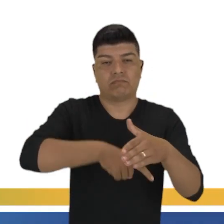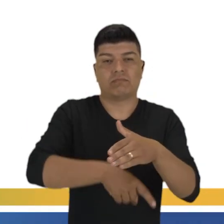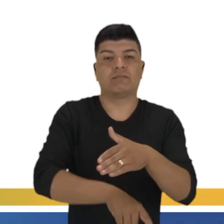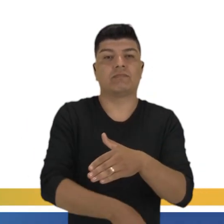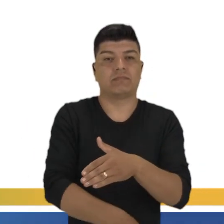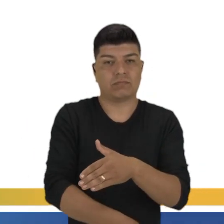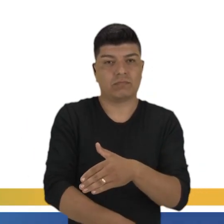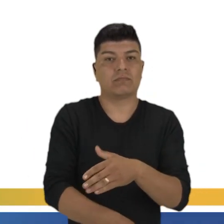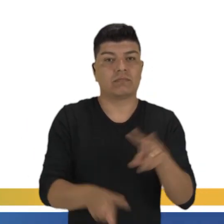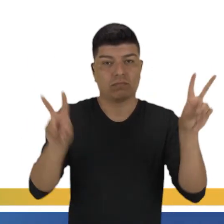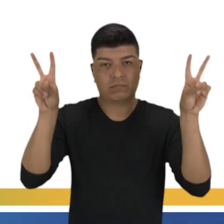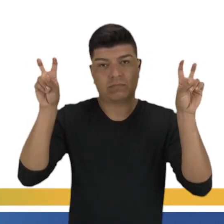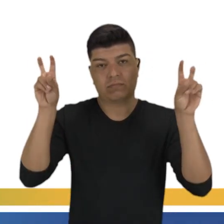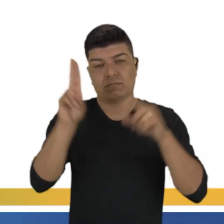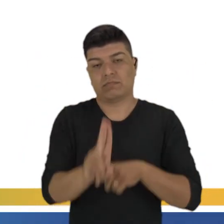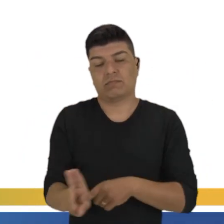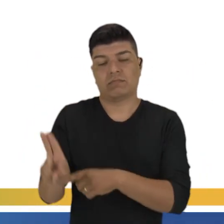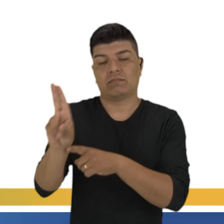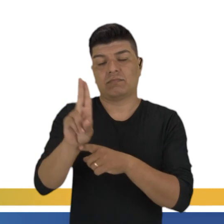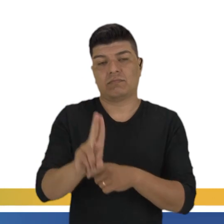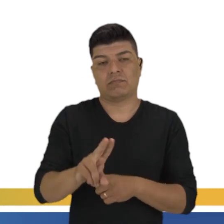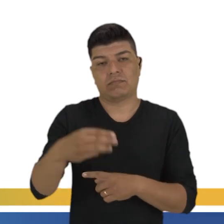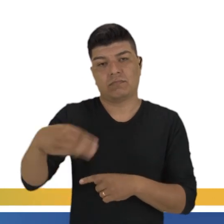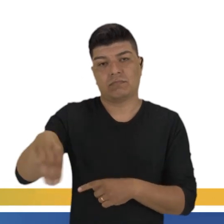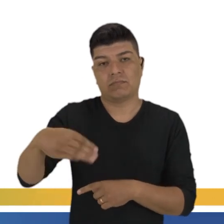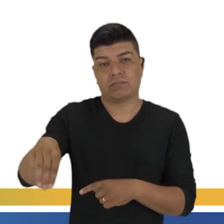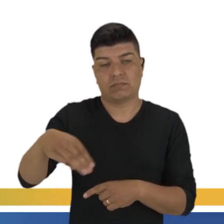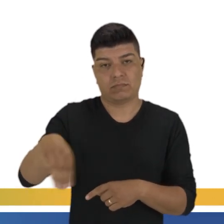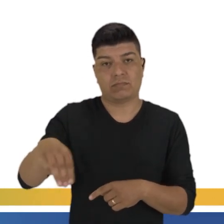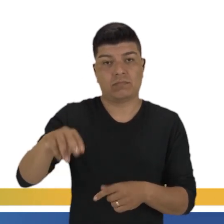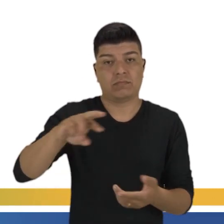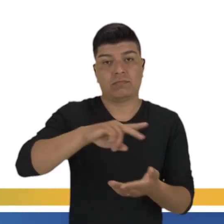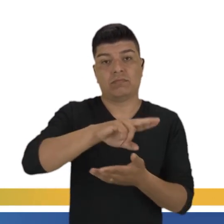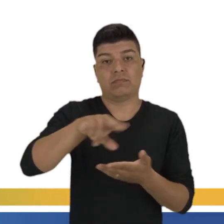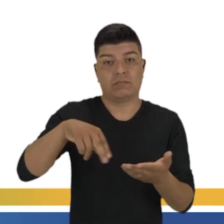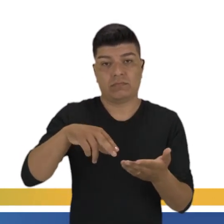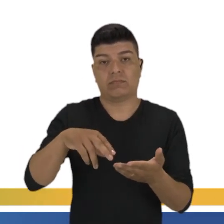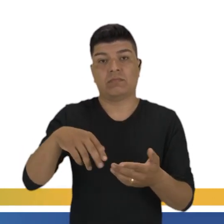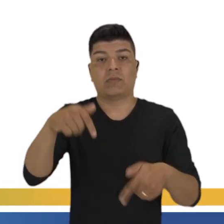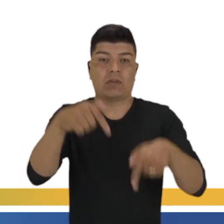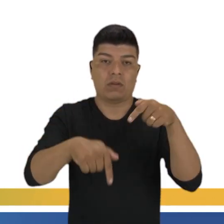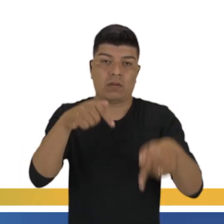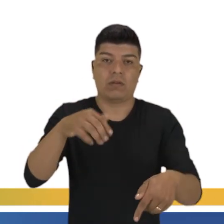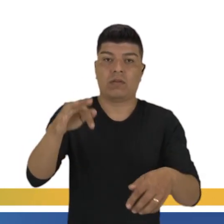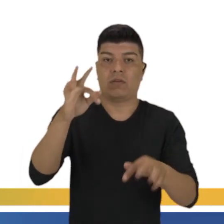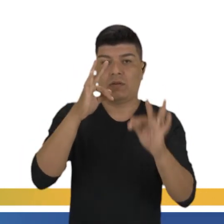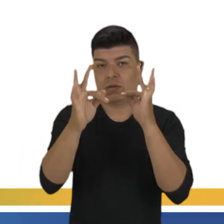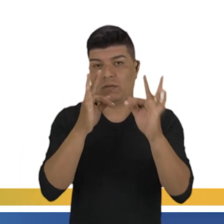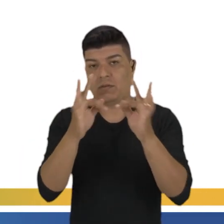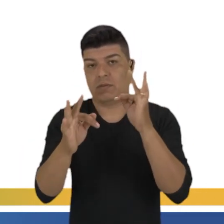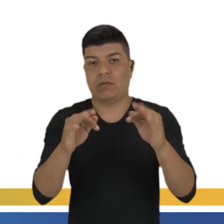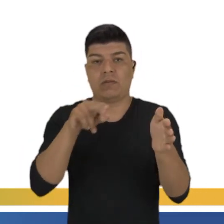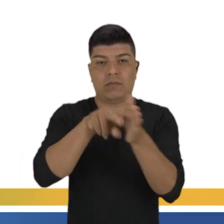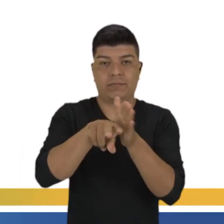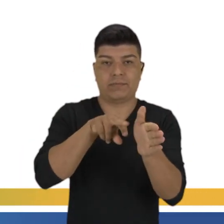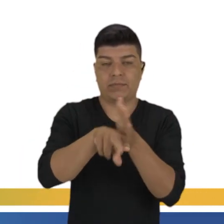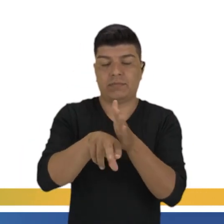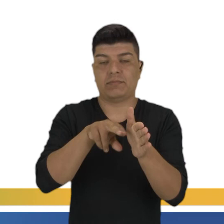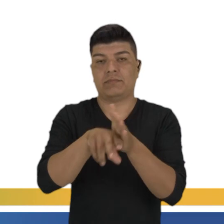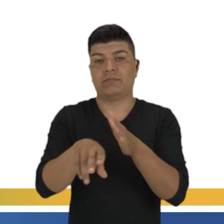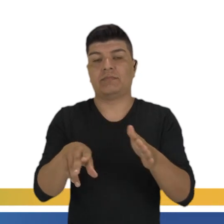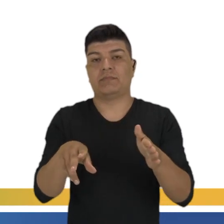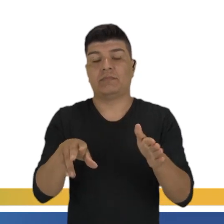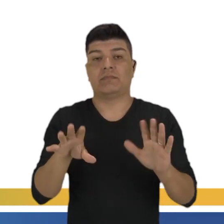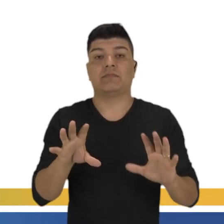temática muito utilizada na matemática e em outras áreas como química, física, biologia,